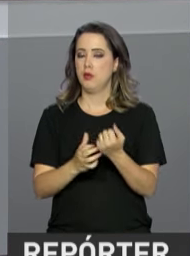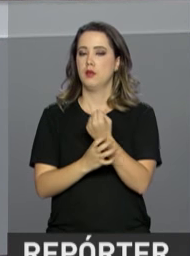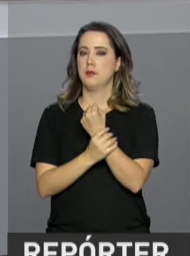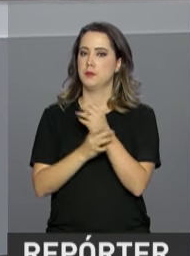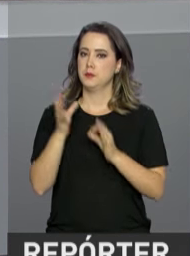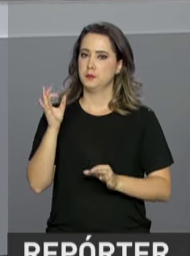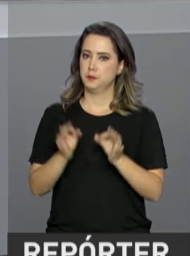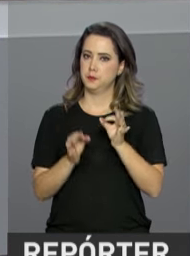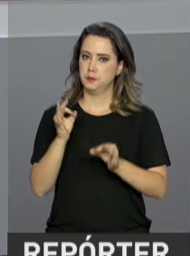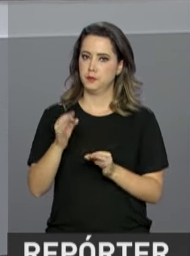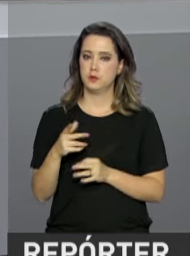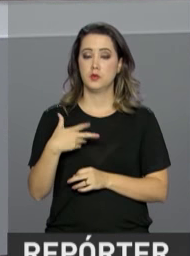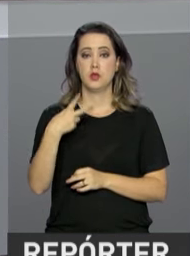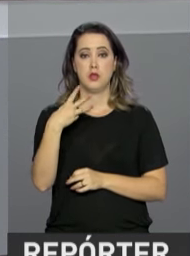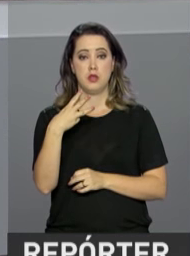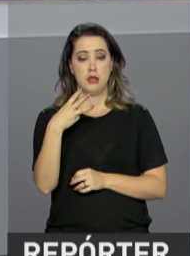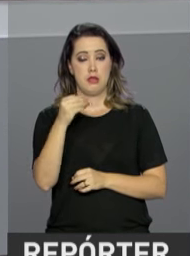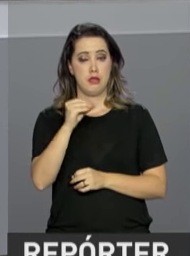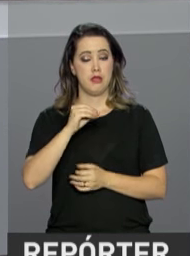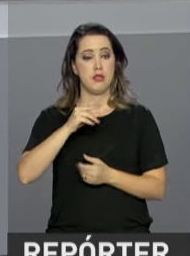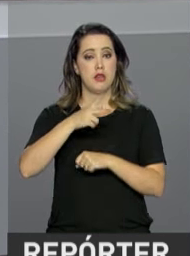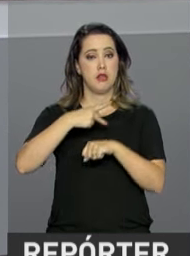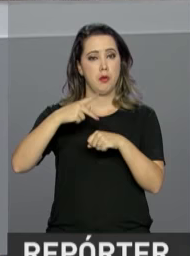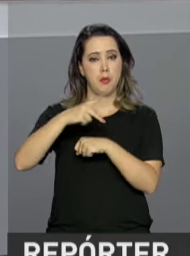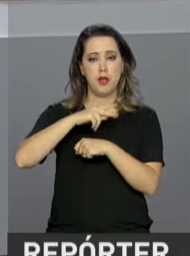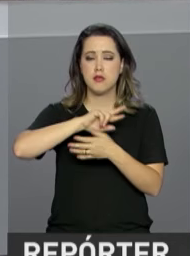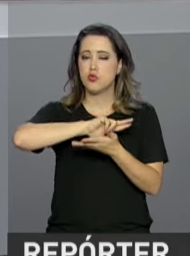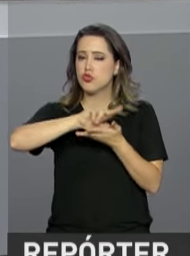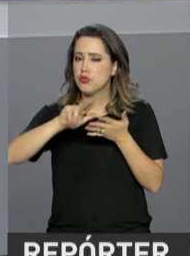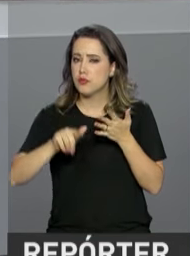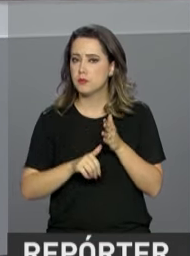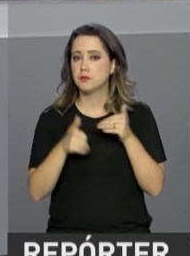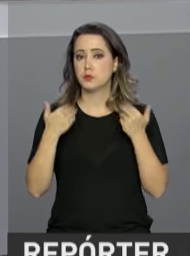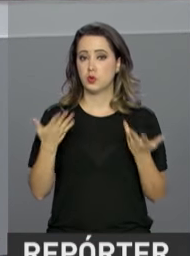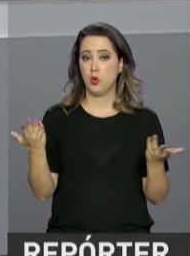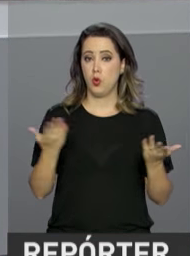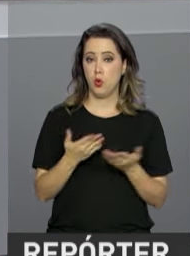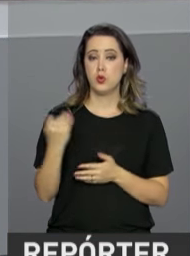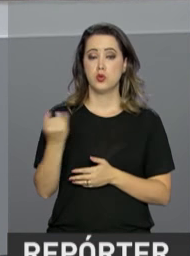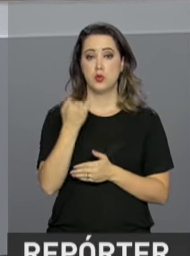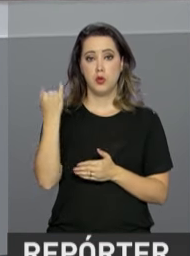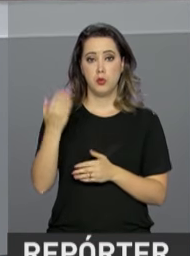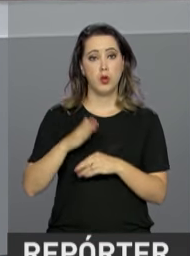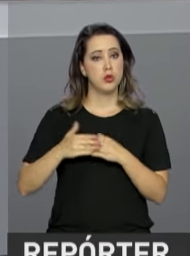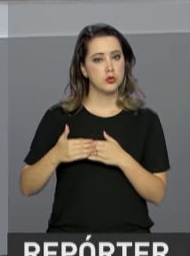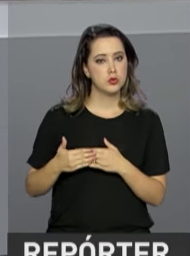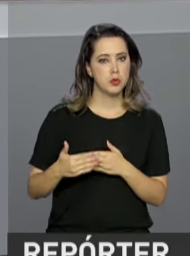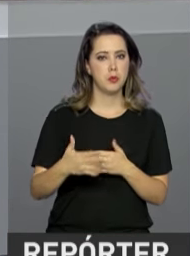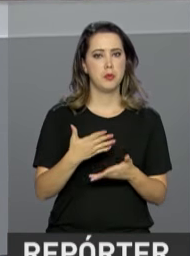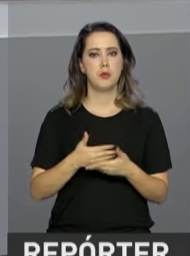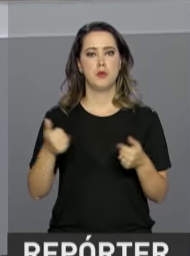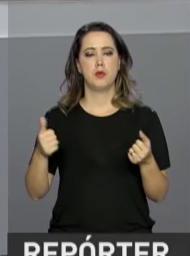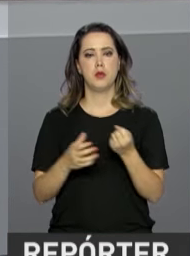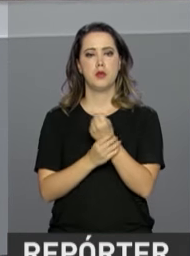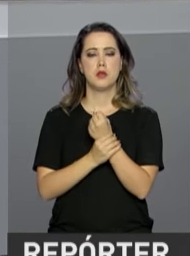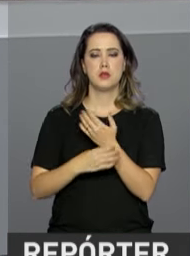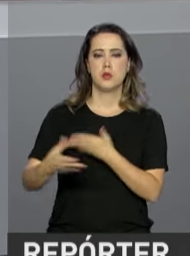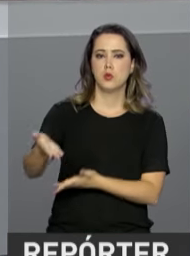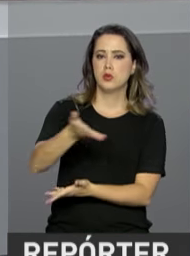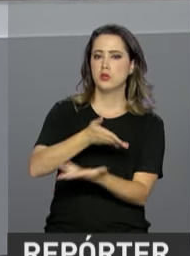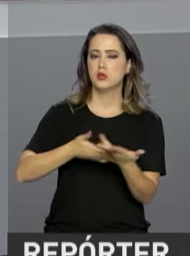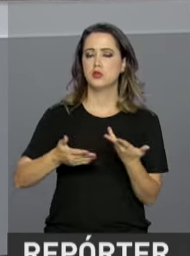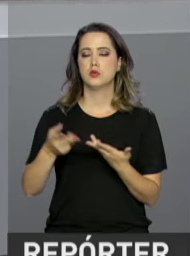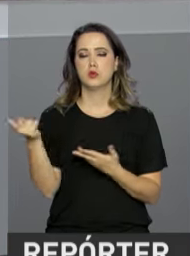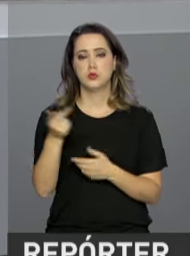de 30 países, como Alemanha, França e Canadá. Hoje foi dado um passo importante para aumentar ainda mais a cooperação bilateral,